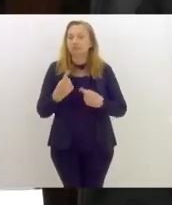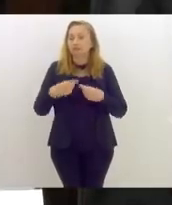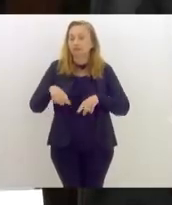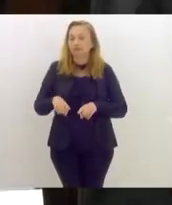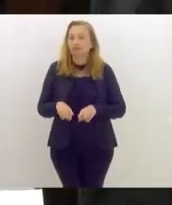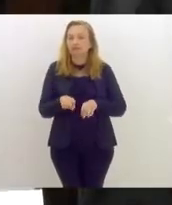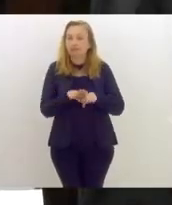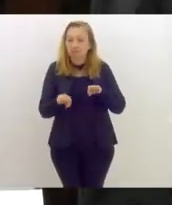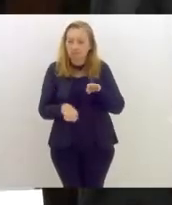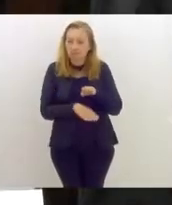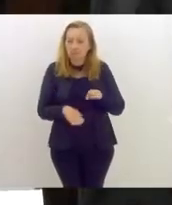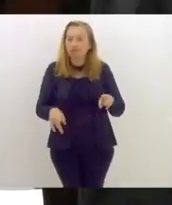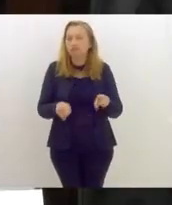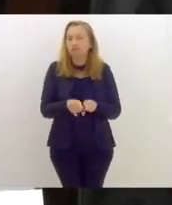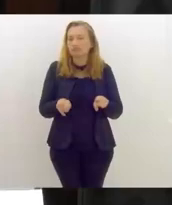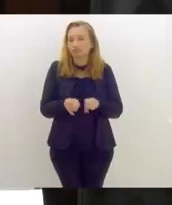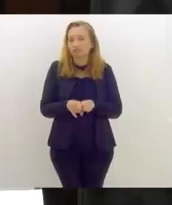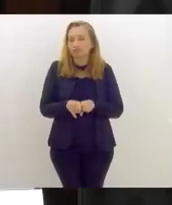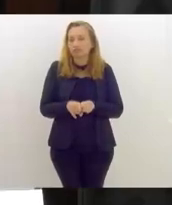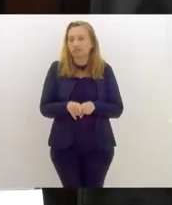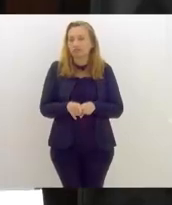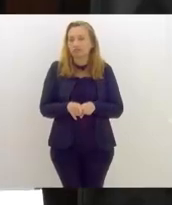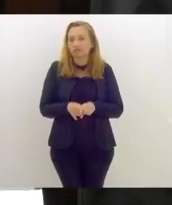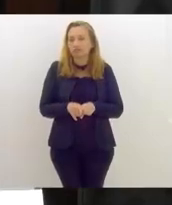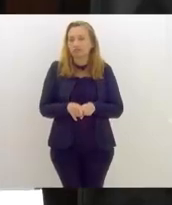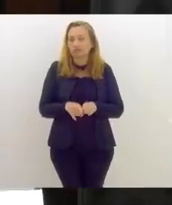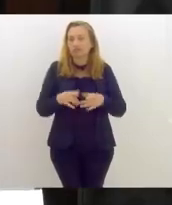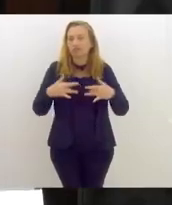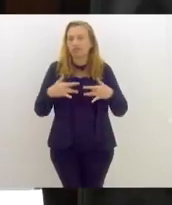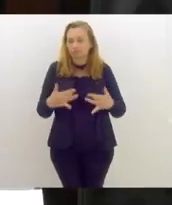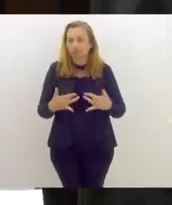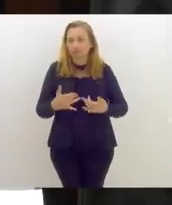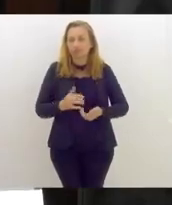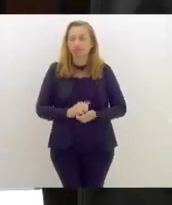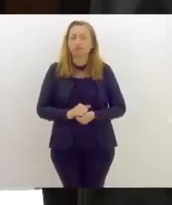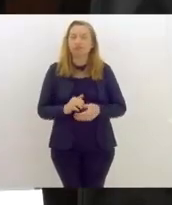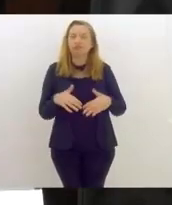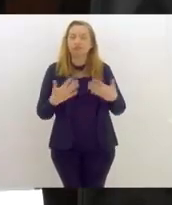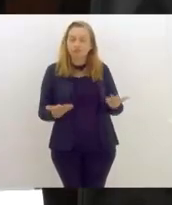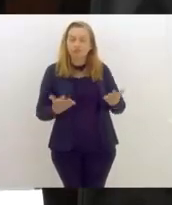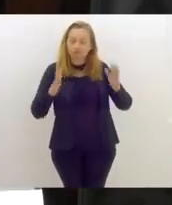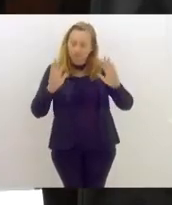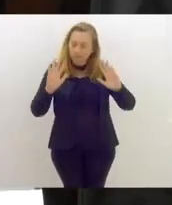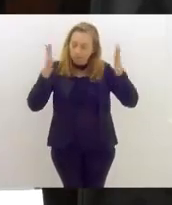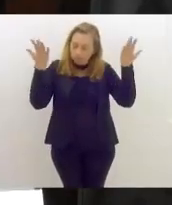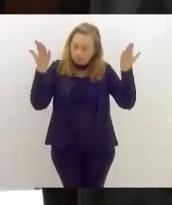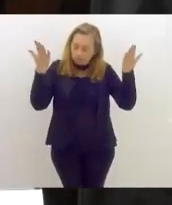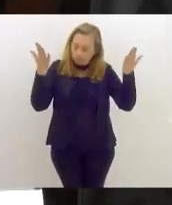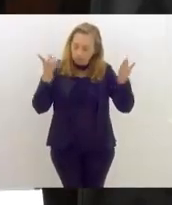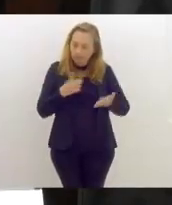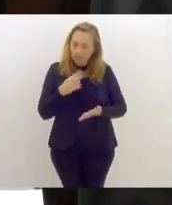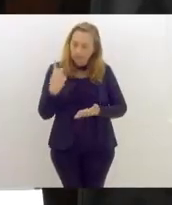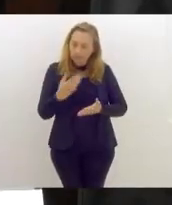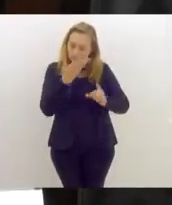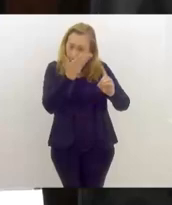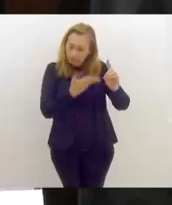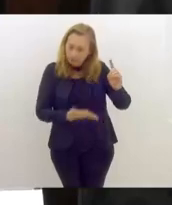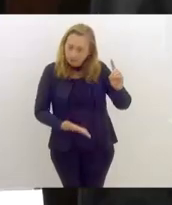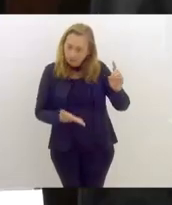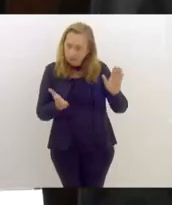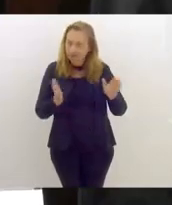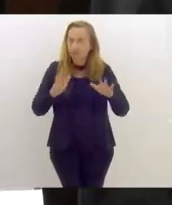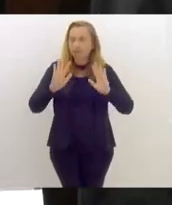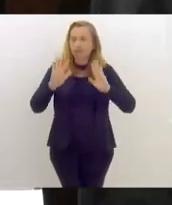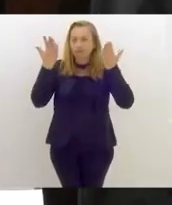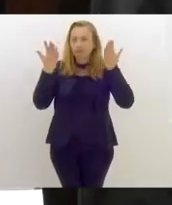desigualdade e também a garantia da Solidariedade Então viva os nossos homenageados e